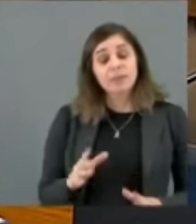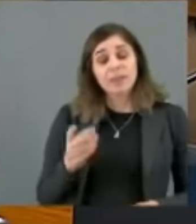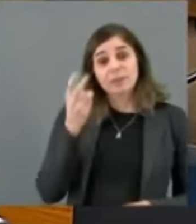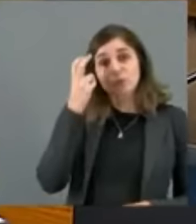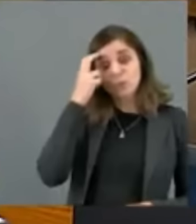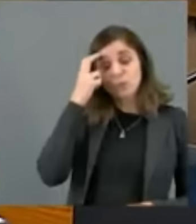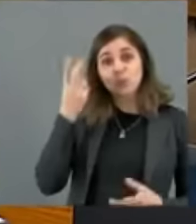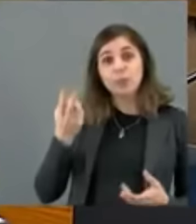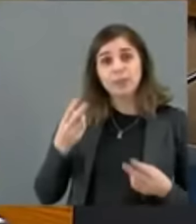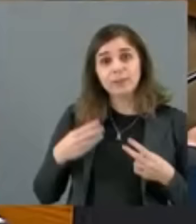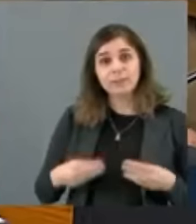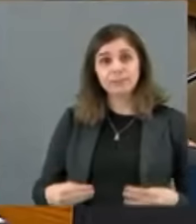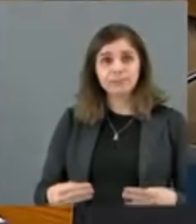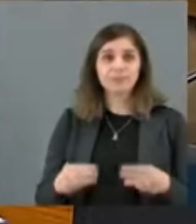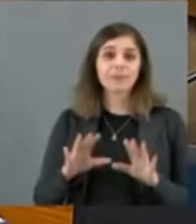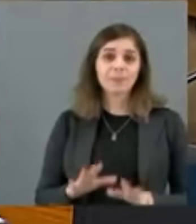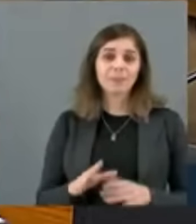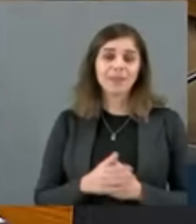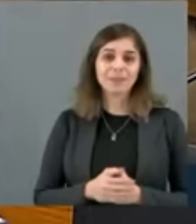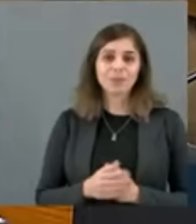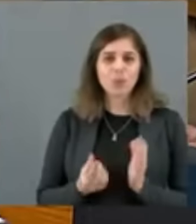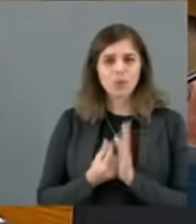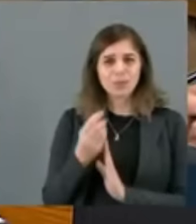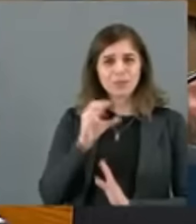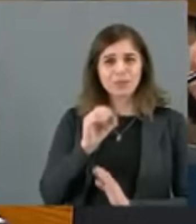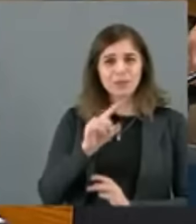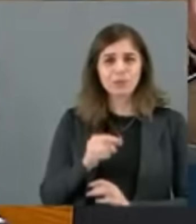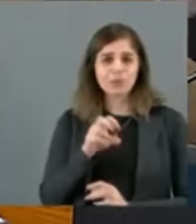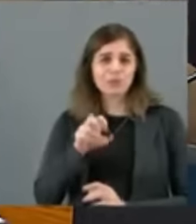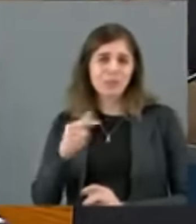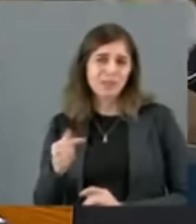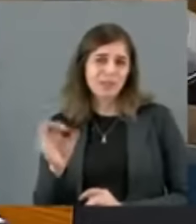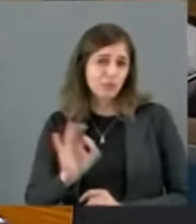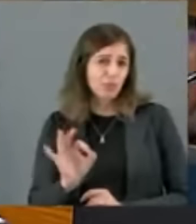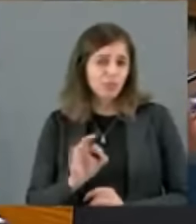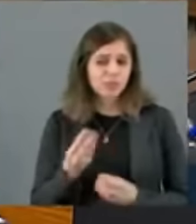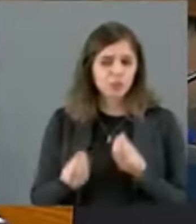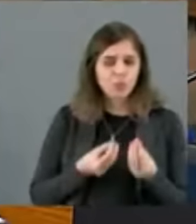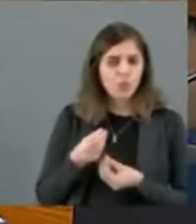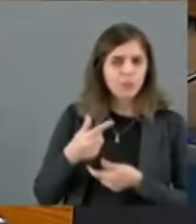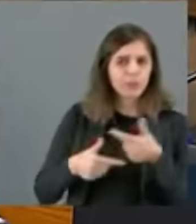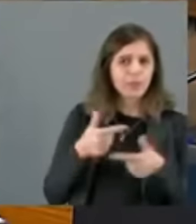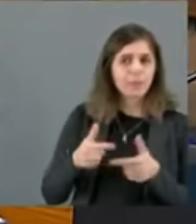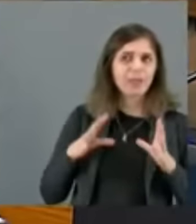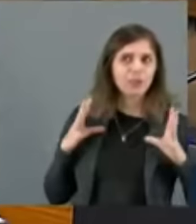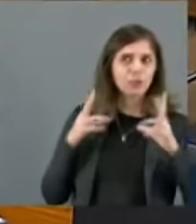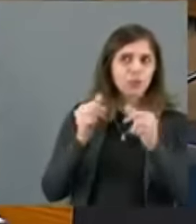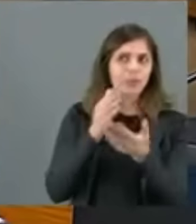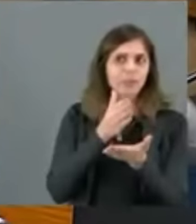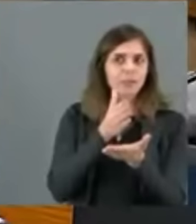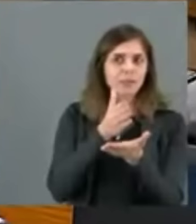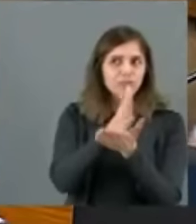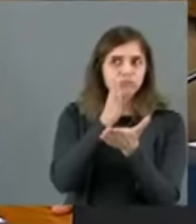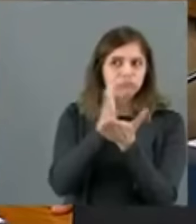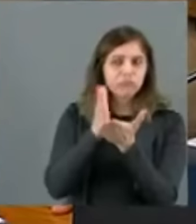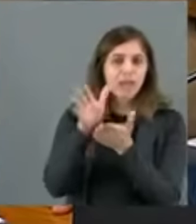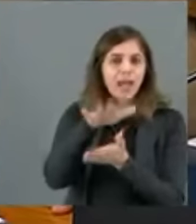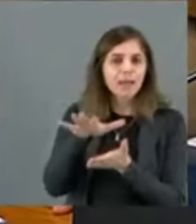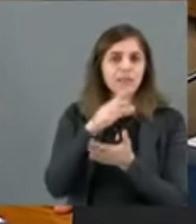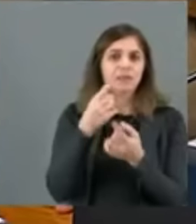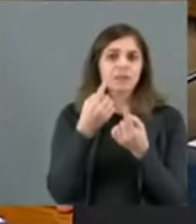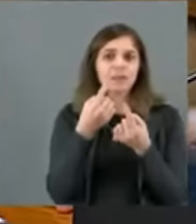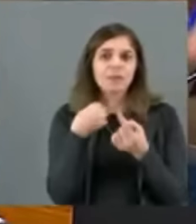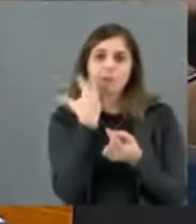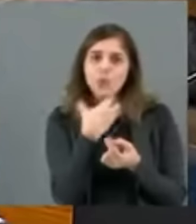de 0,57% para você atuar em todas as suas nuances, seja na música, seja